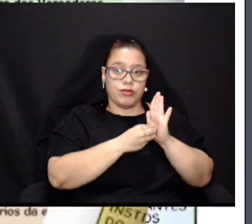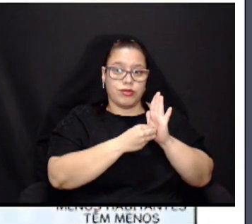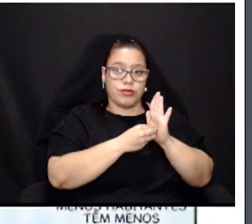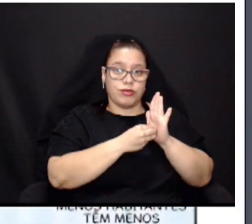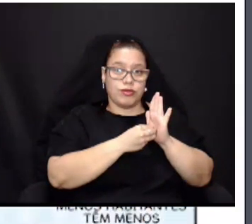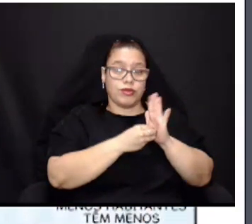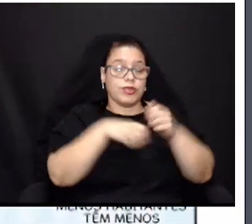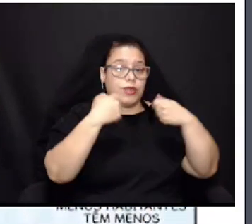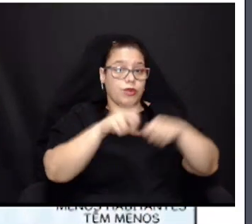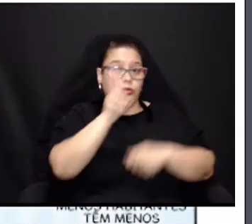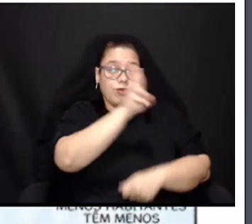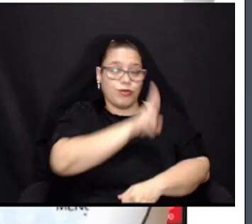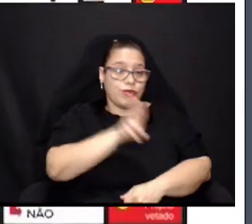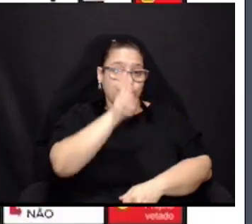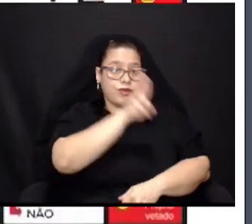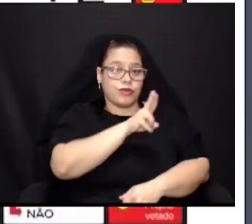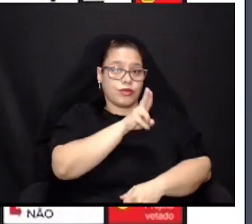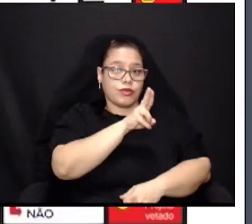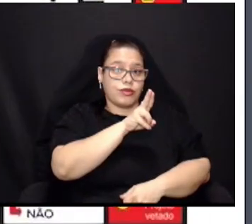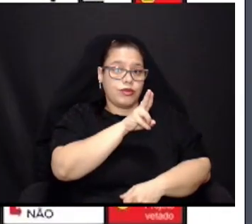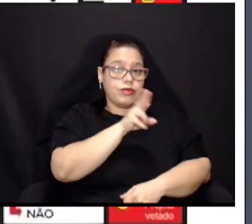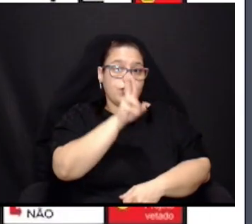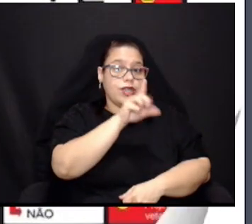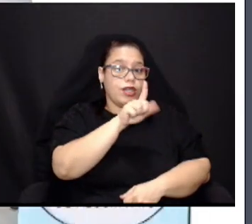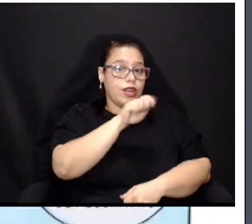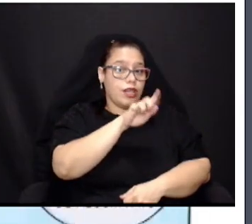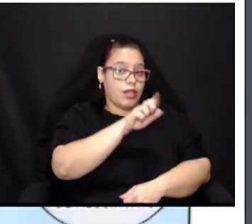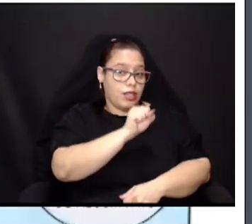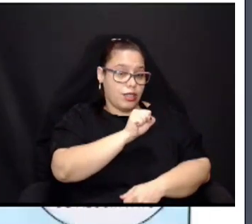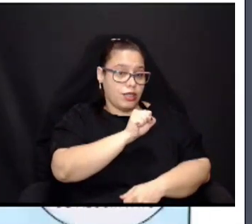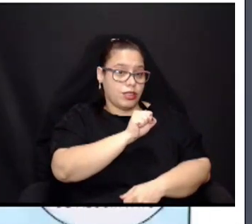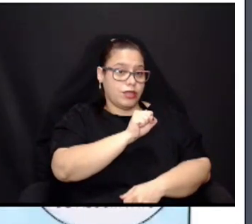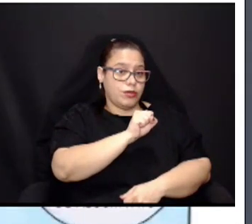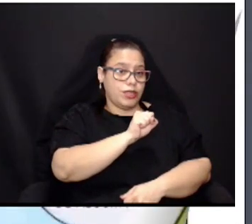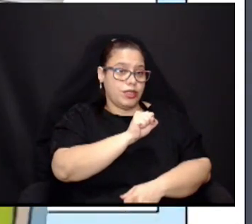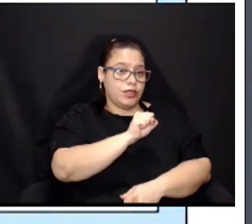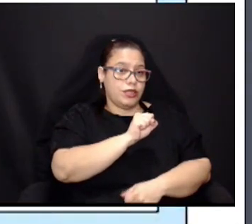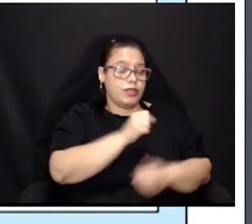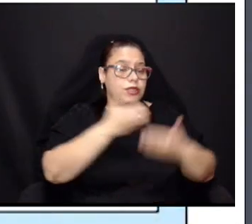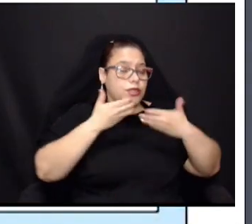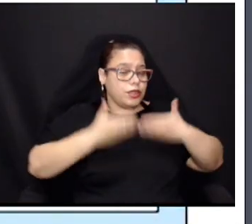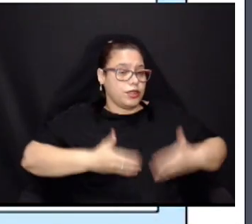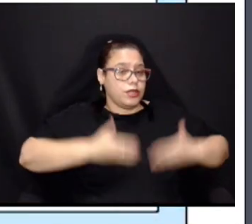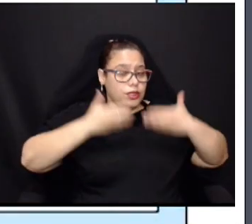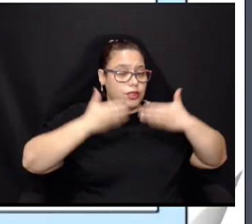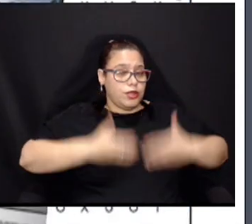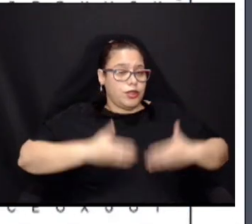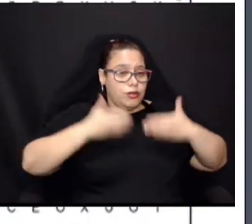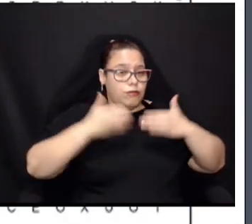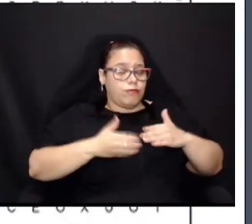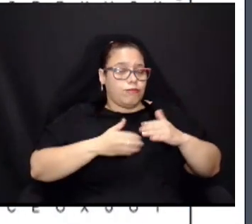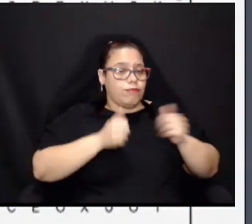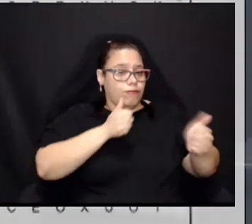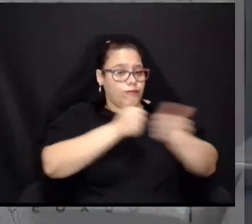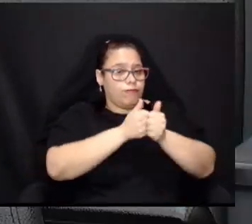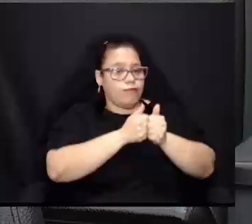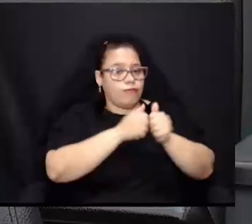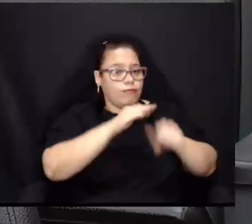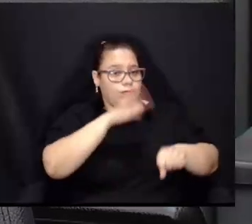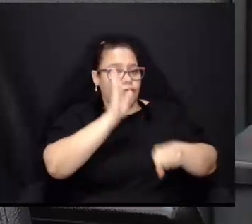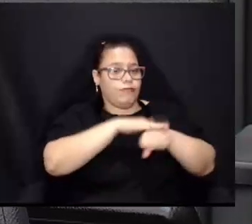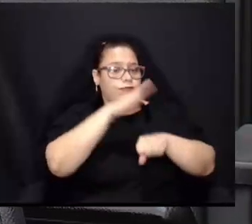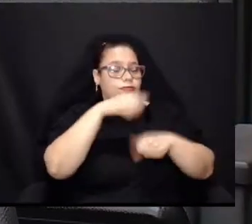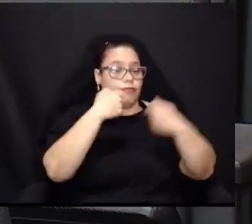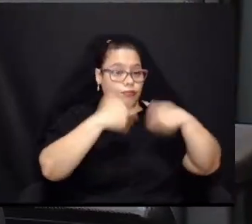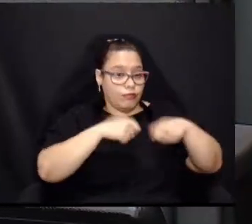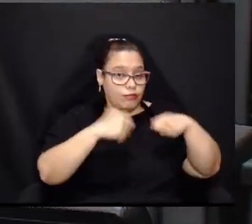utilizar, a gente acaba usando o Legis, que acho que fica uma coisa mais leve, né, mais aproxima um pouquinho mais, né? Quando a gente precisa passar um